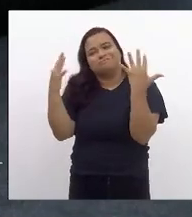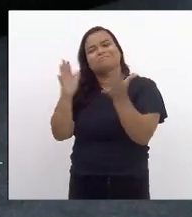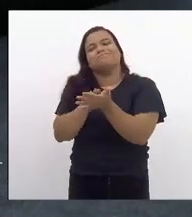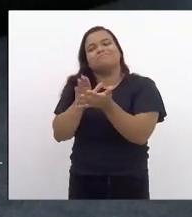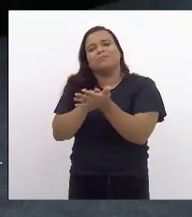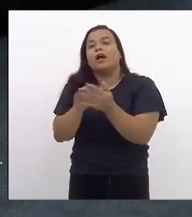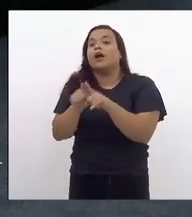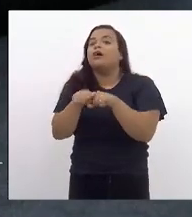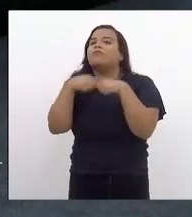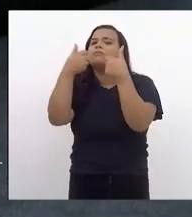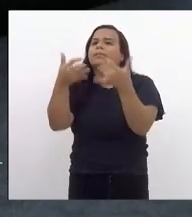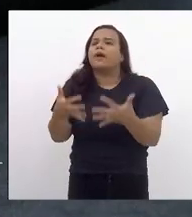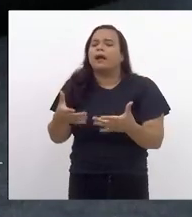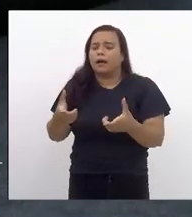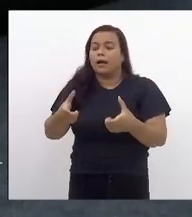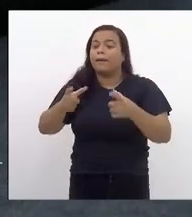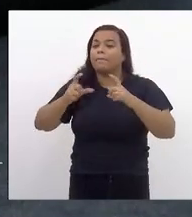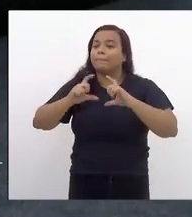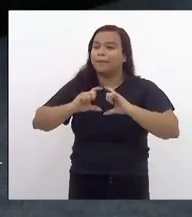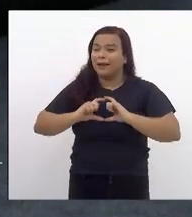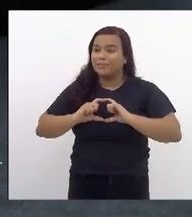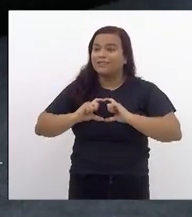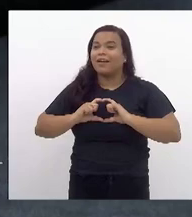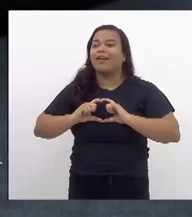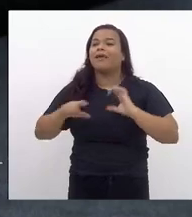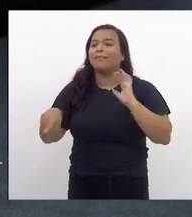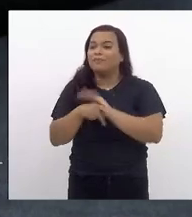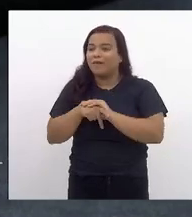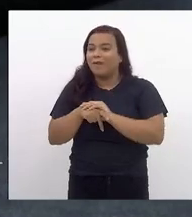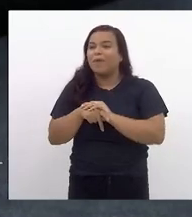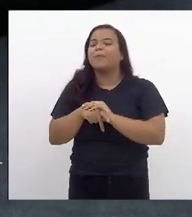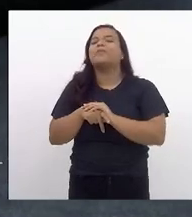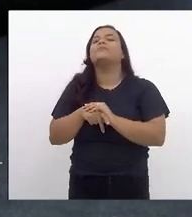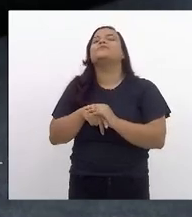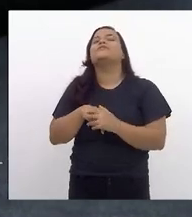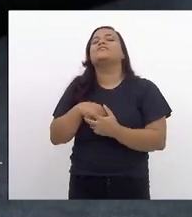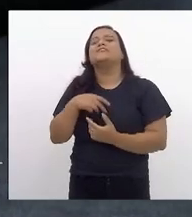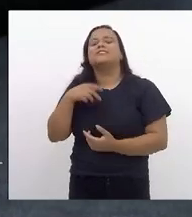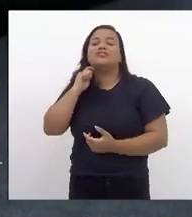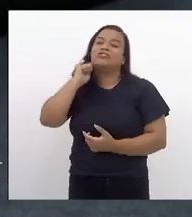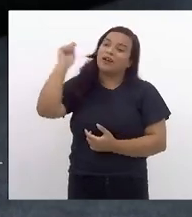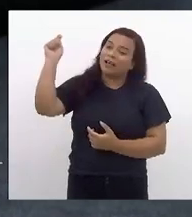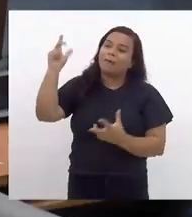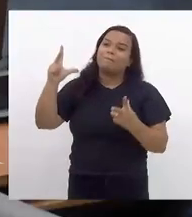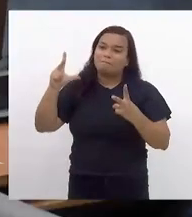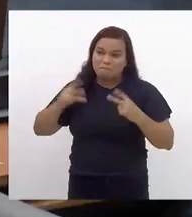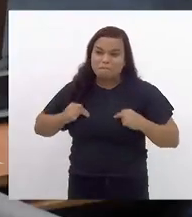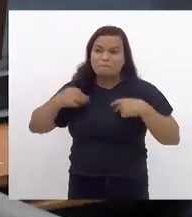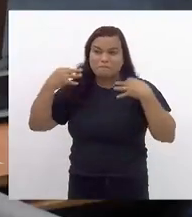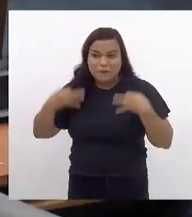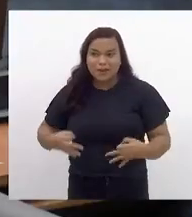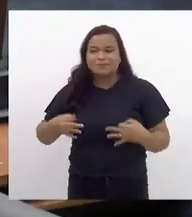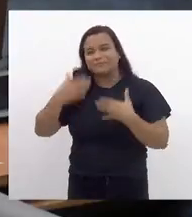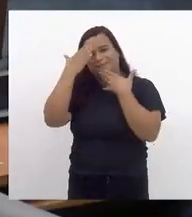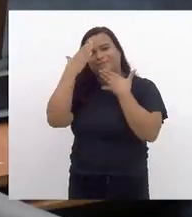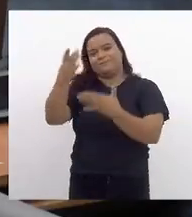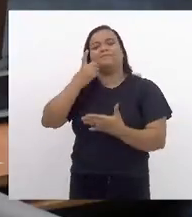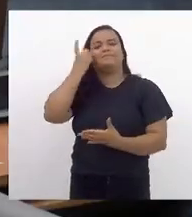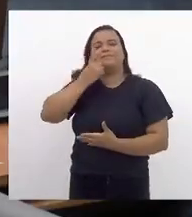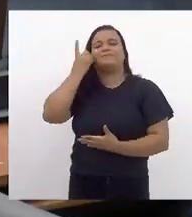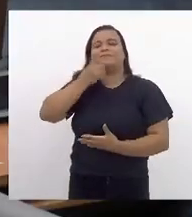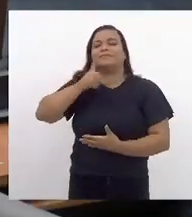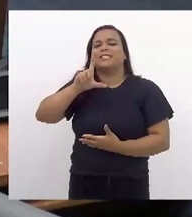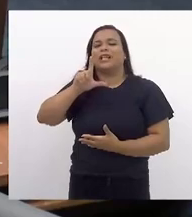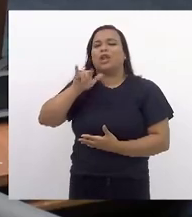das medalhas Tiradentes de maior mérito que esta casa está dando. Muito obrigado, senhor presidente. Obrigado, deputada Luiz Paulo.